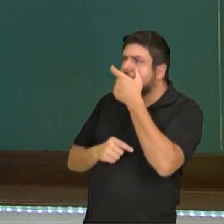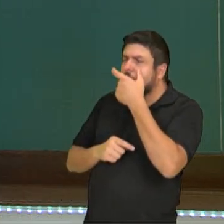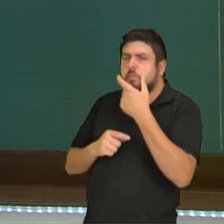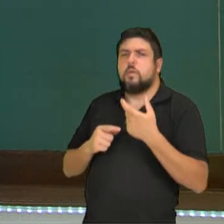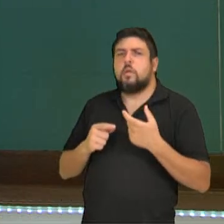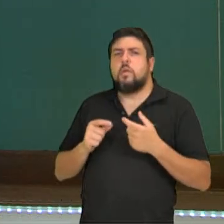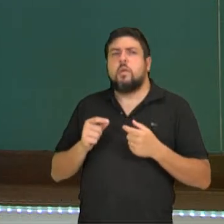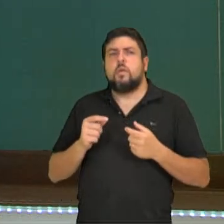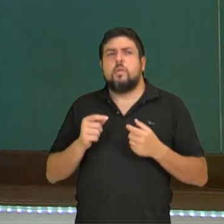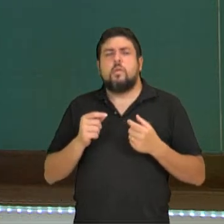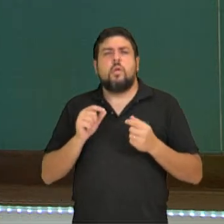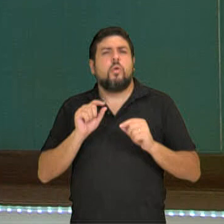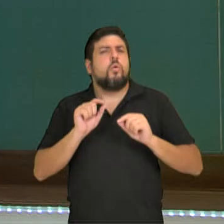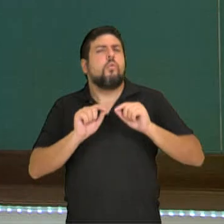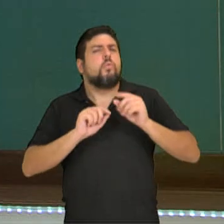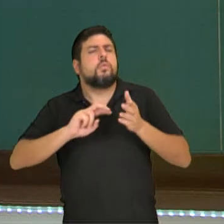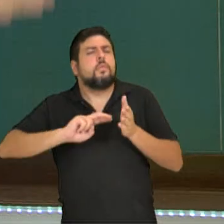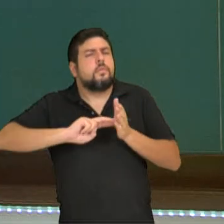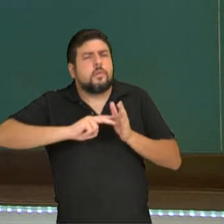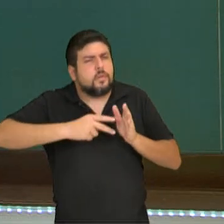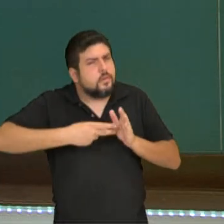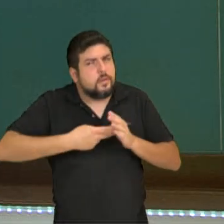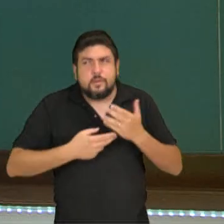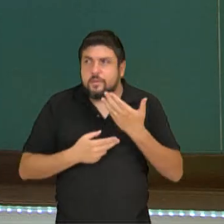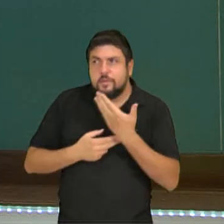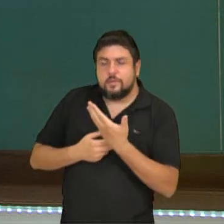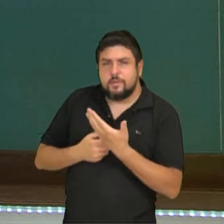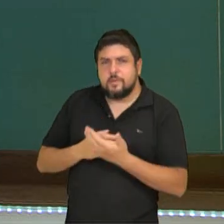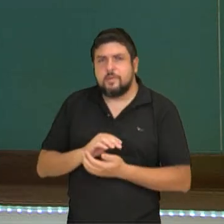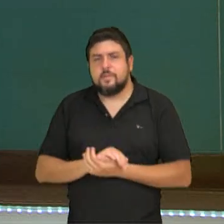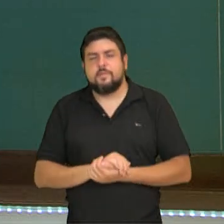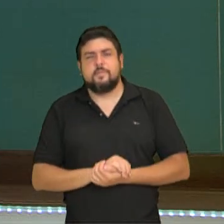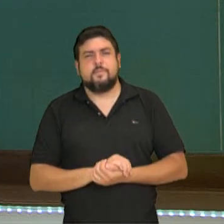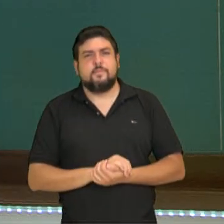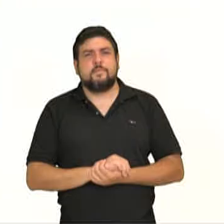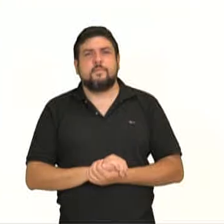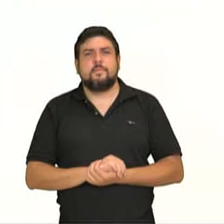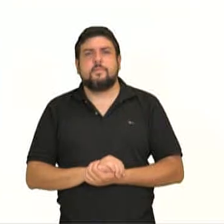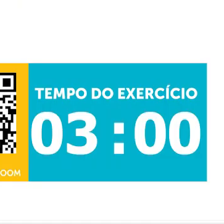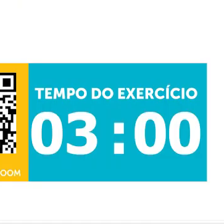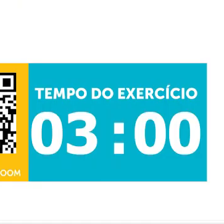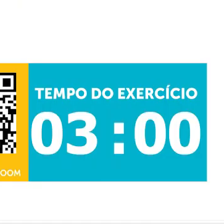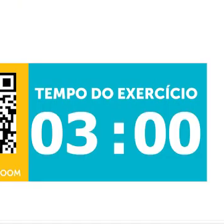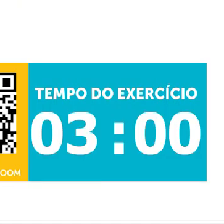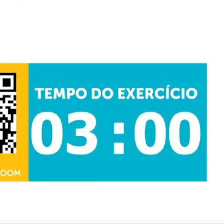ver qual que é a leitura que vocês fazem desse mapa aqui. Nós já voltamos para falar sobre isso.